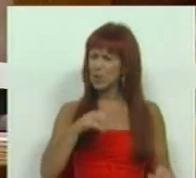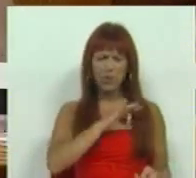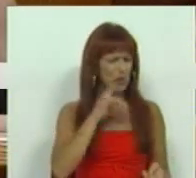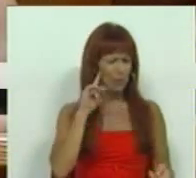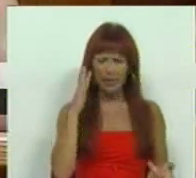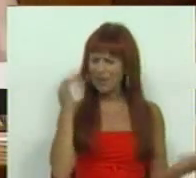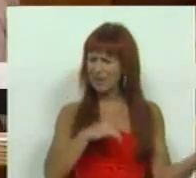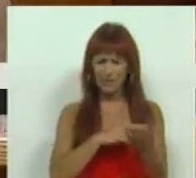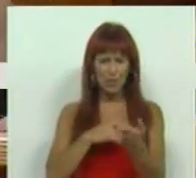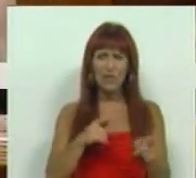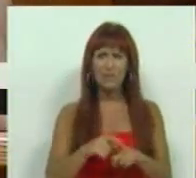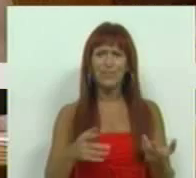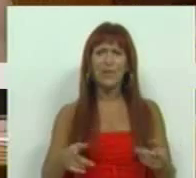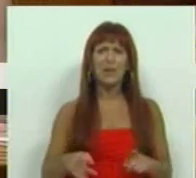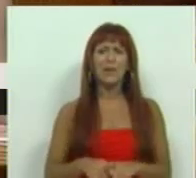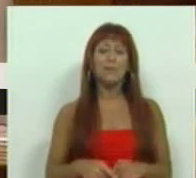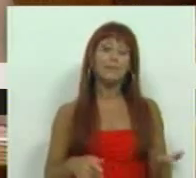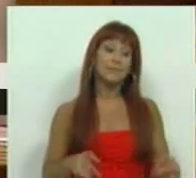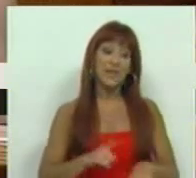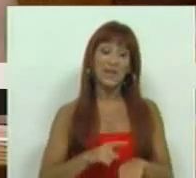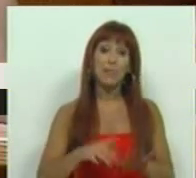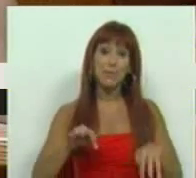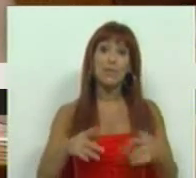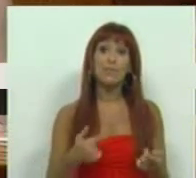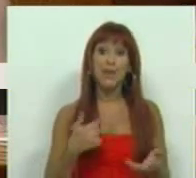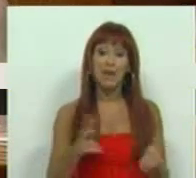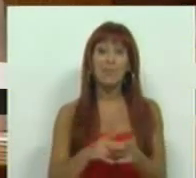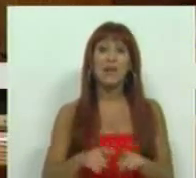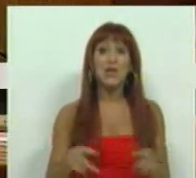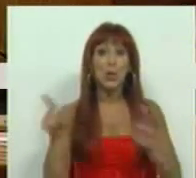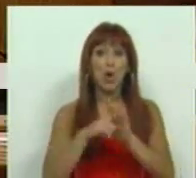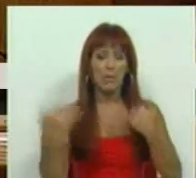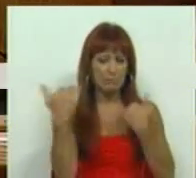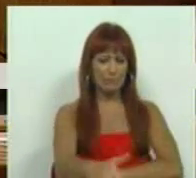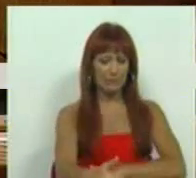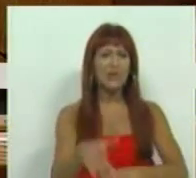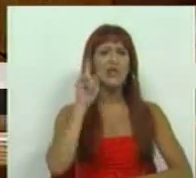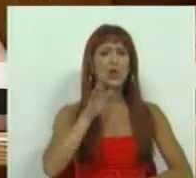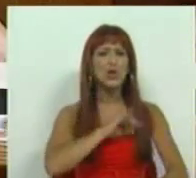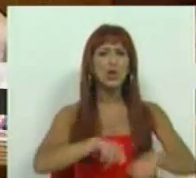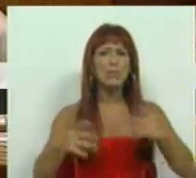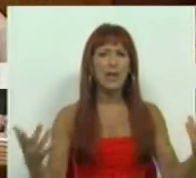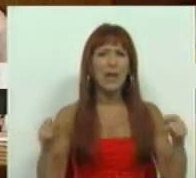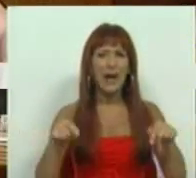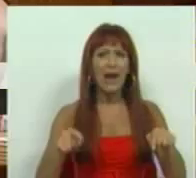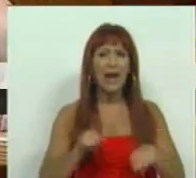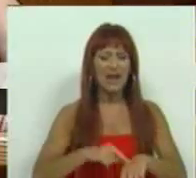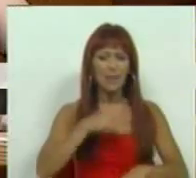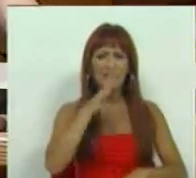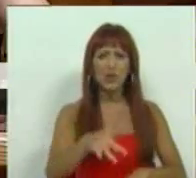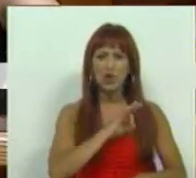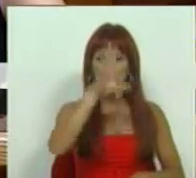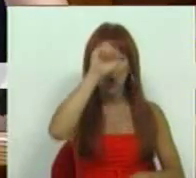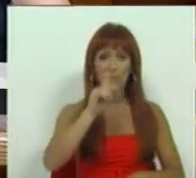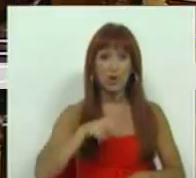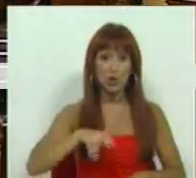poderão tentar matraquear esta informação, mas a verdade é que esta é uma norma restritiva. Senhoras e senhores deputados, é tempo de dizer ao